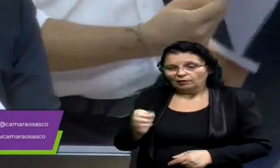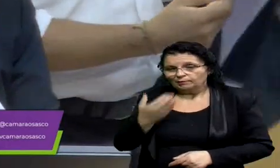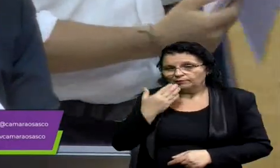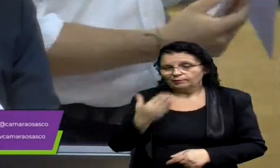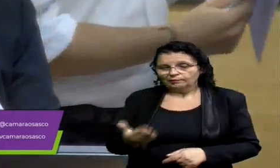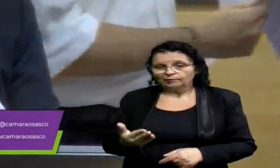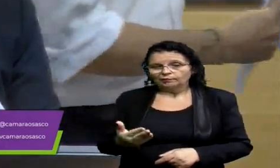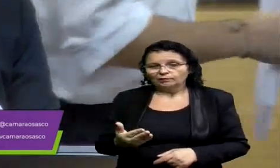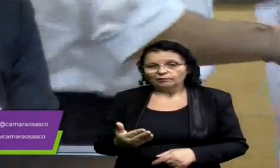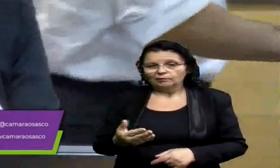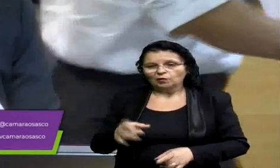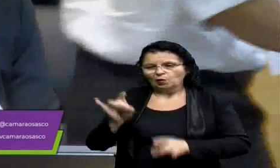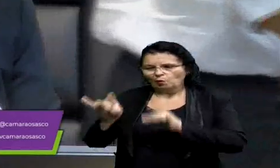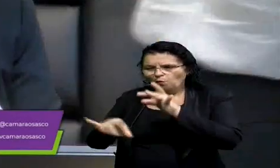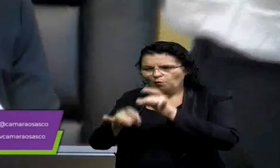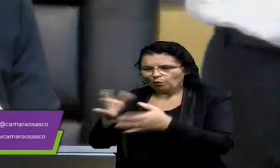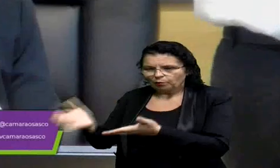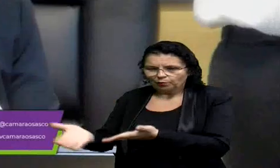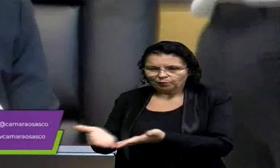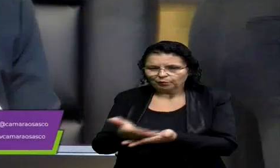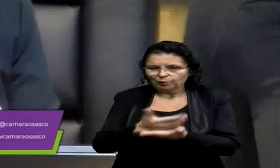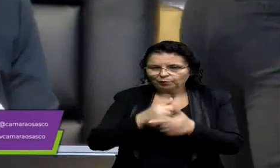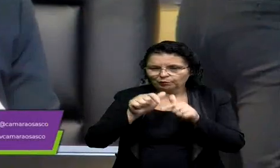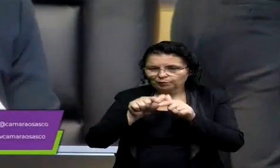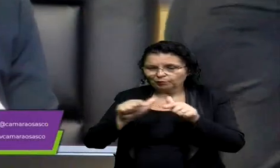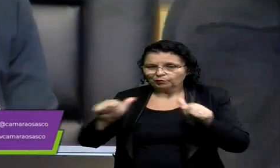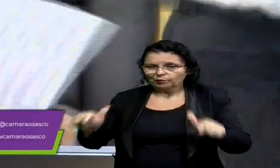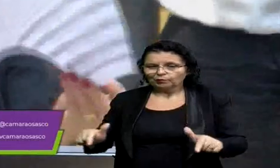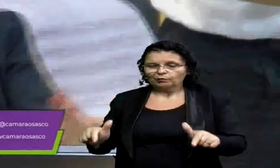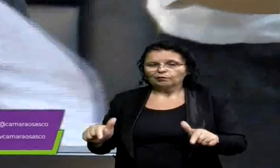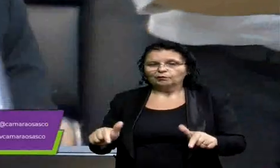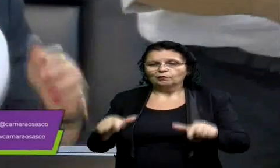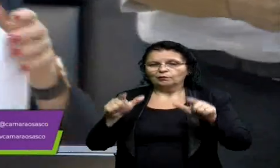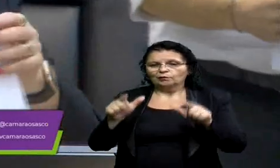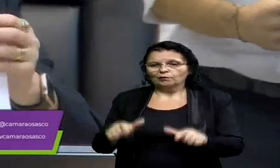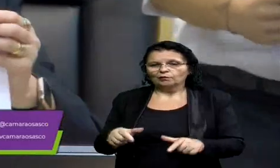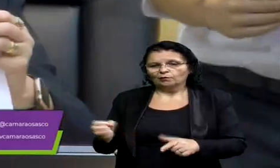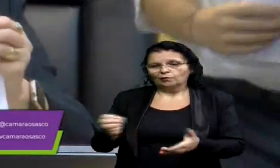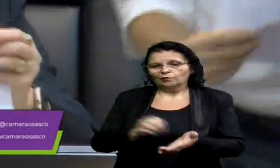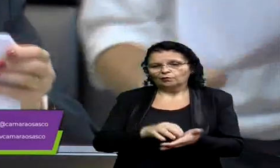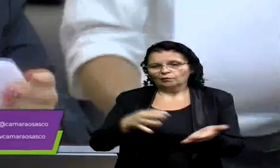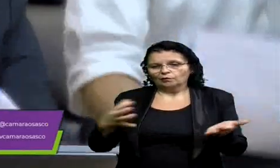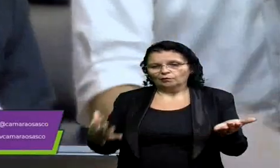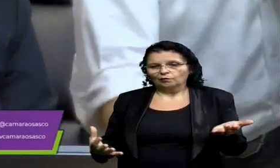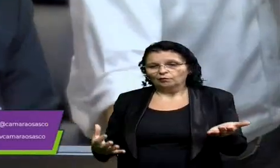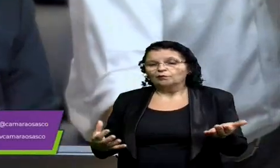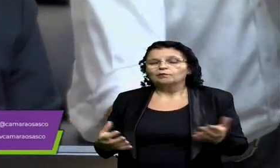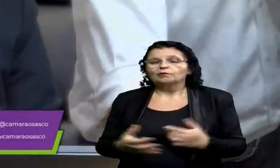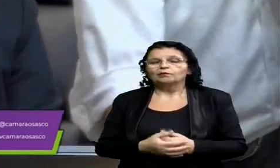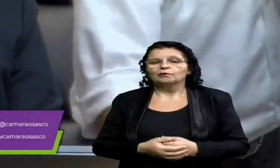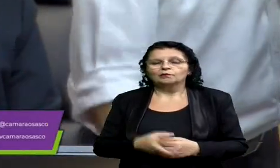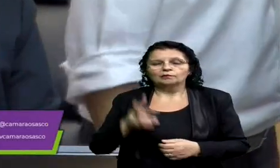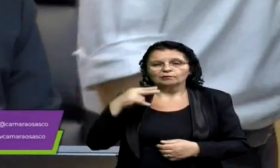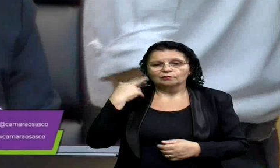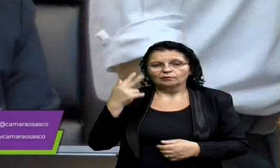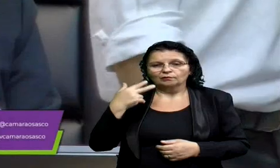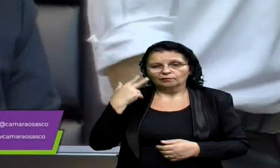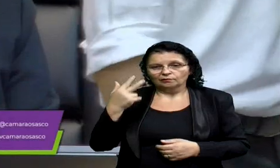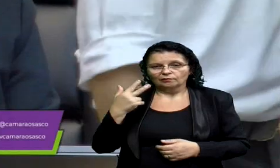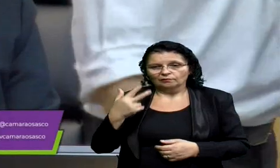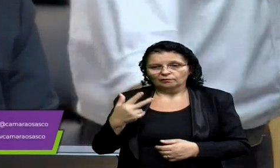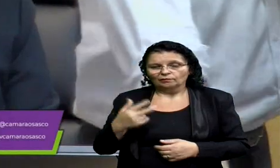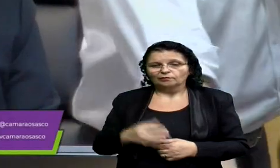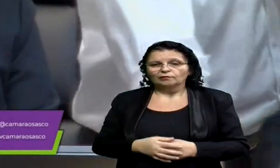solicita coleta de entulho da Rua Dr Miguel Naca no bairro do Novo Osasco indicação do vereador Emerson